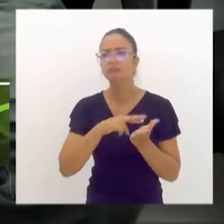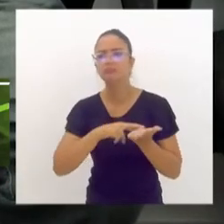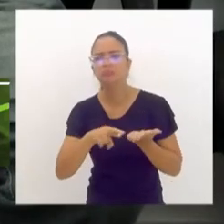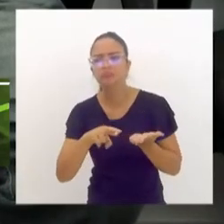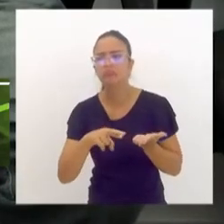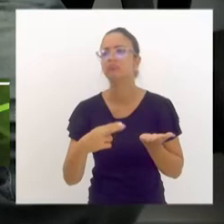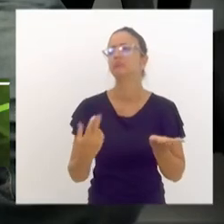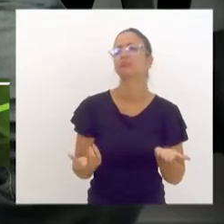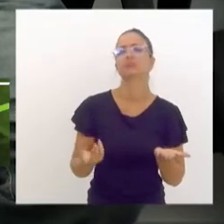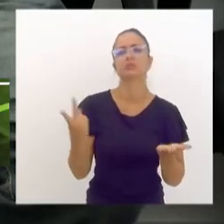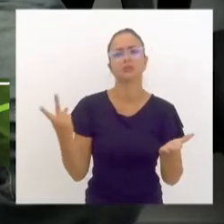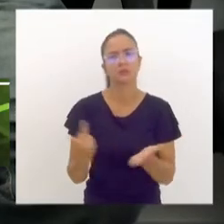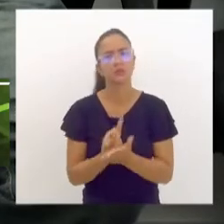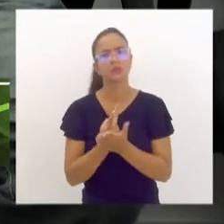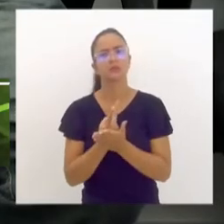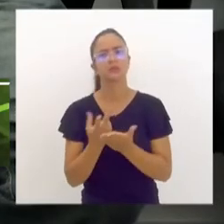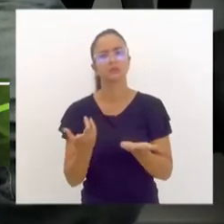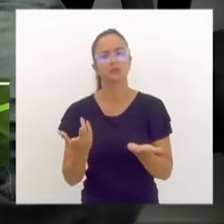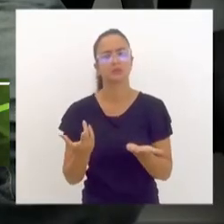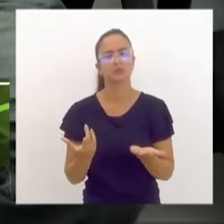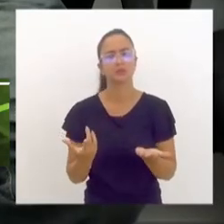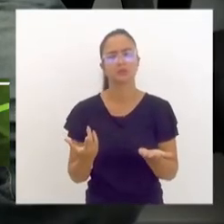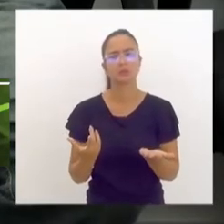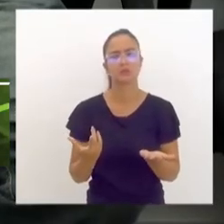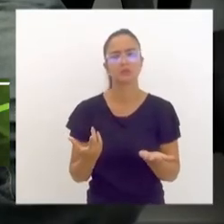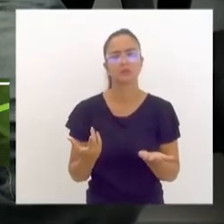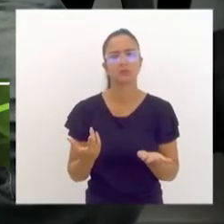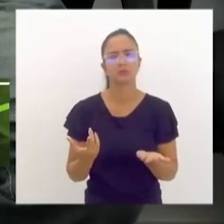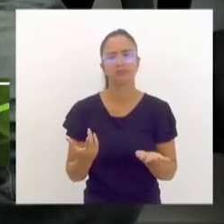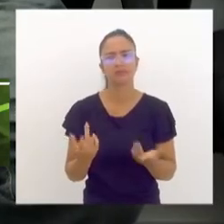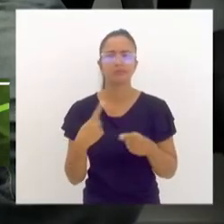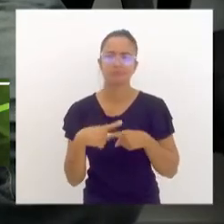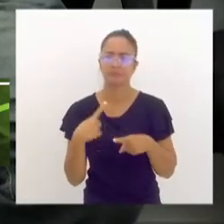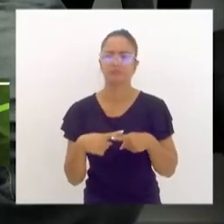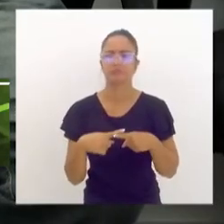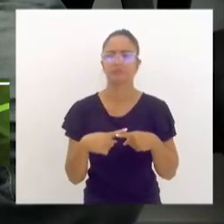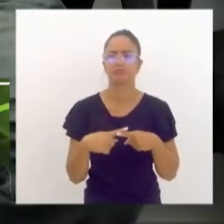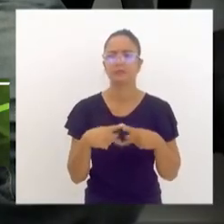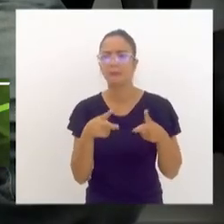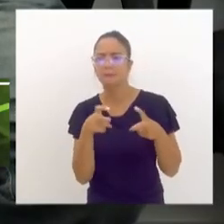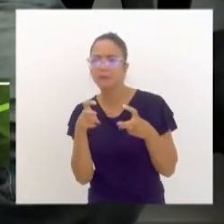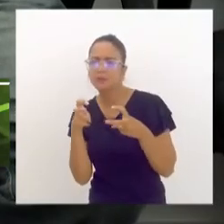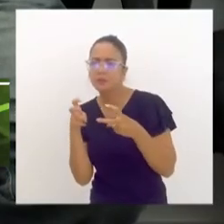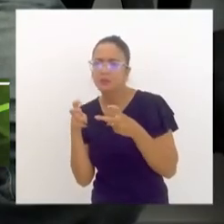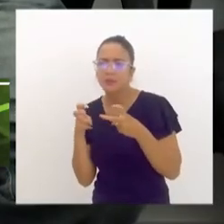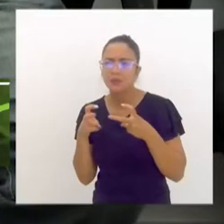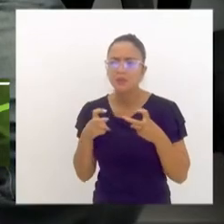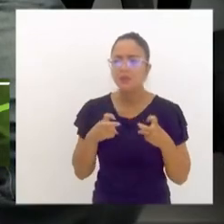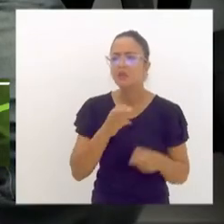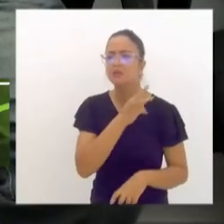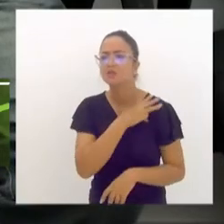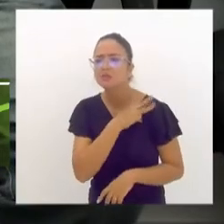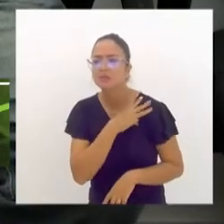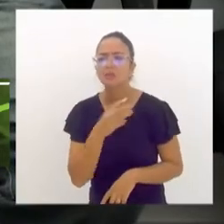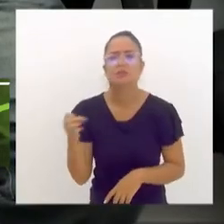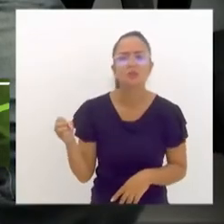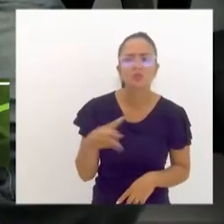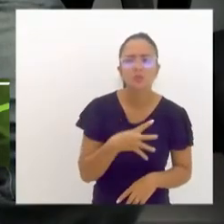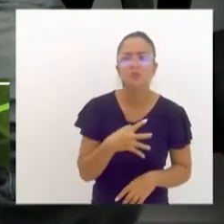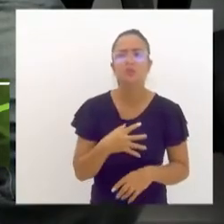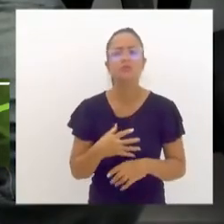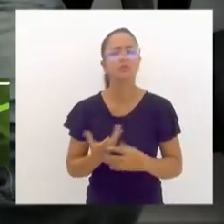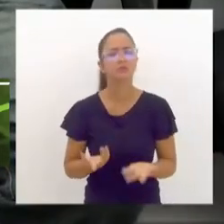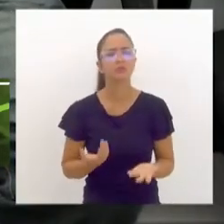Isso aconteceu na íntegra com a percepção do que realmente viria para o novo ensino médio, com